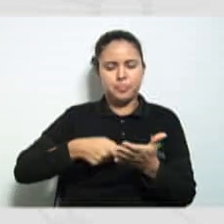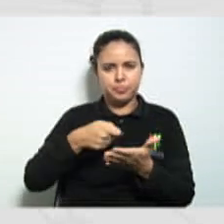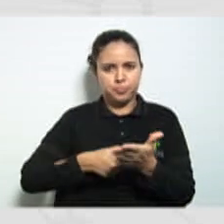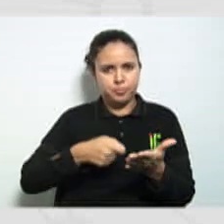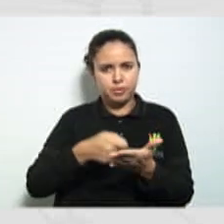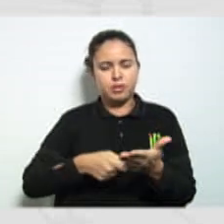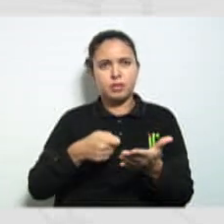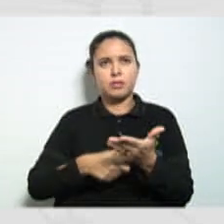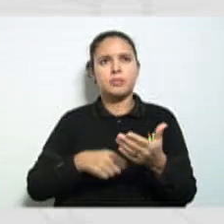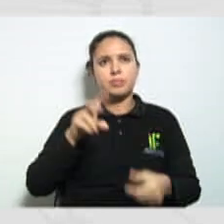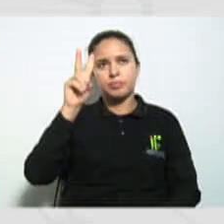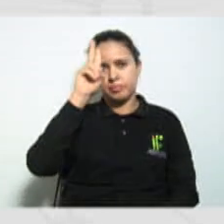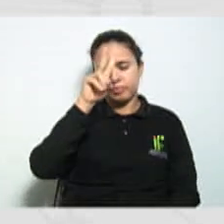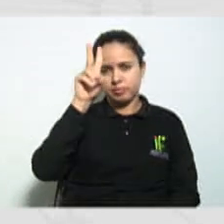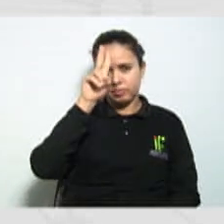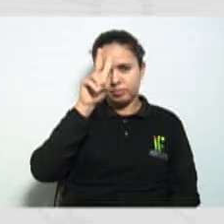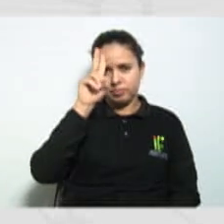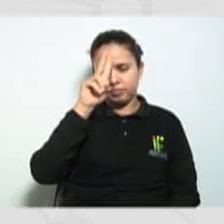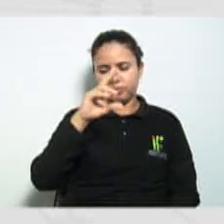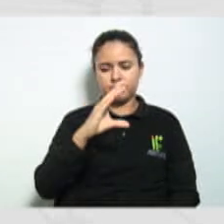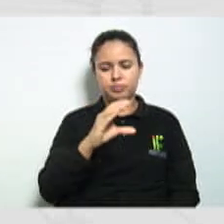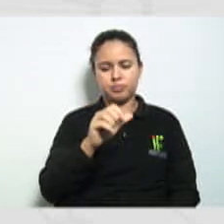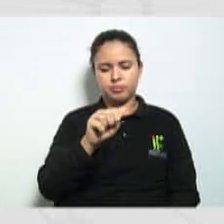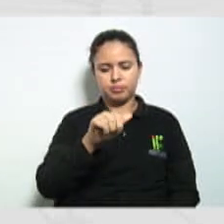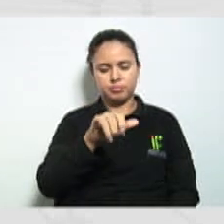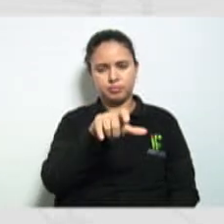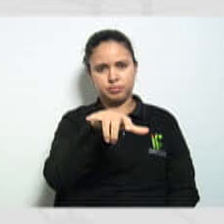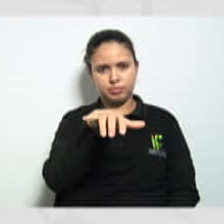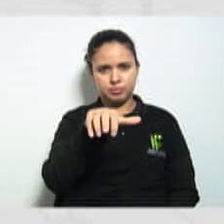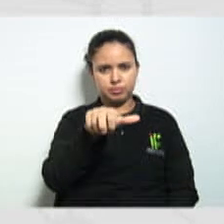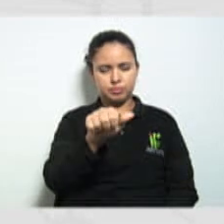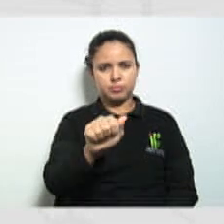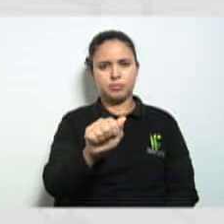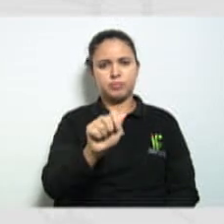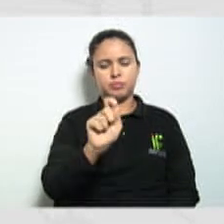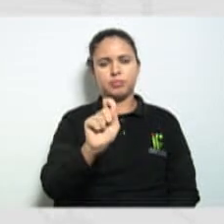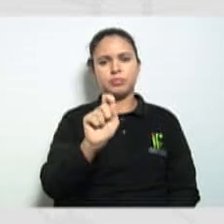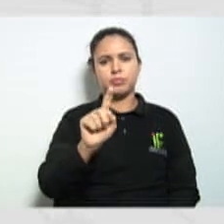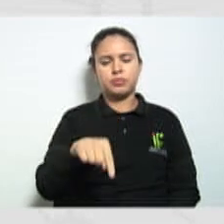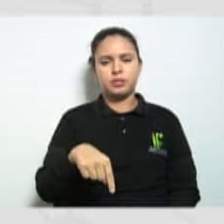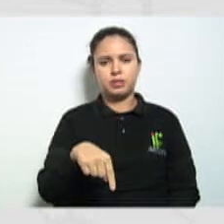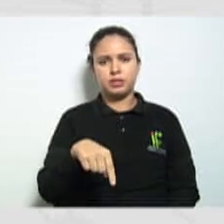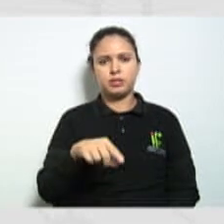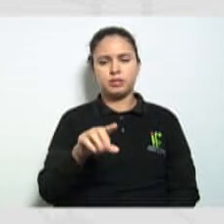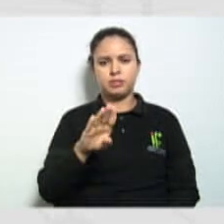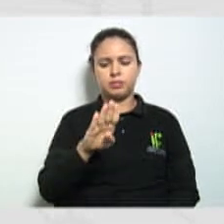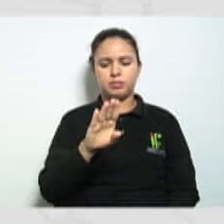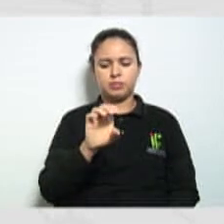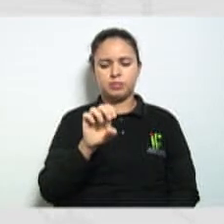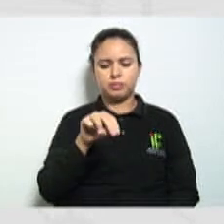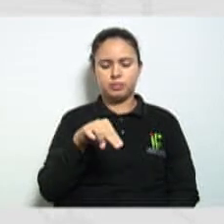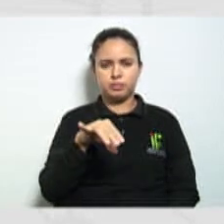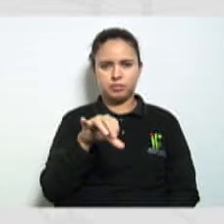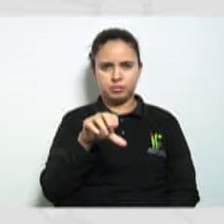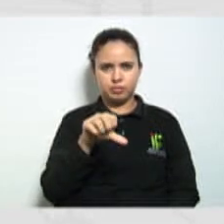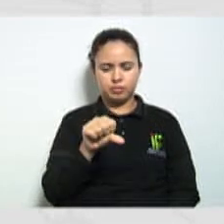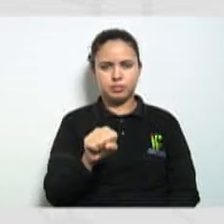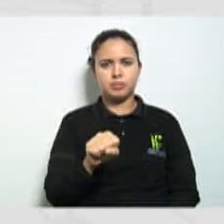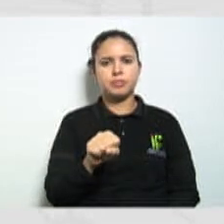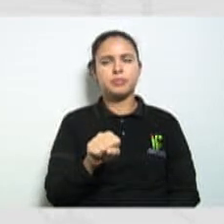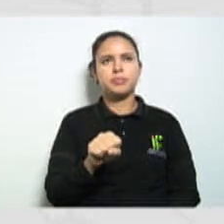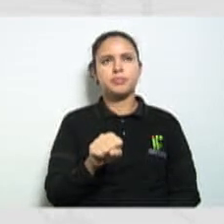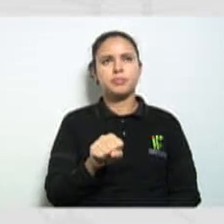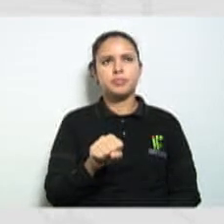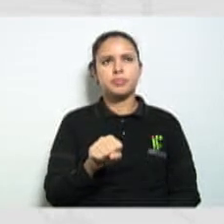obrigação. Lembrando que caixa é um bem, bancos, né? O dinheiro